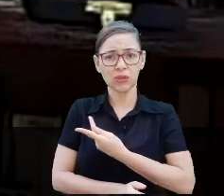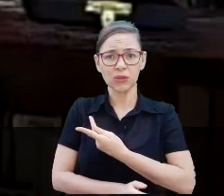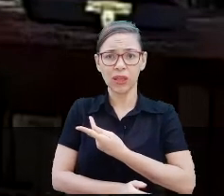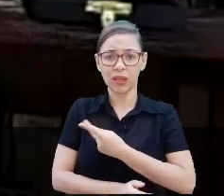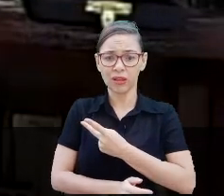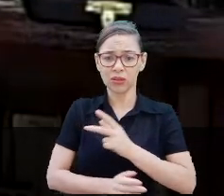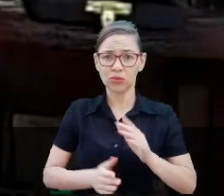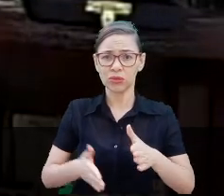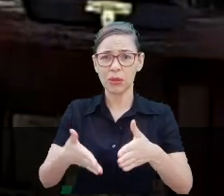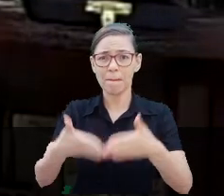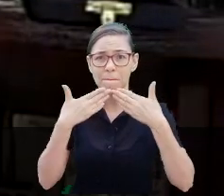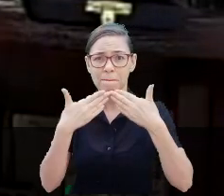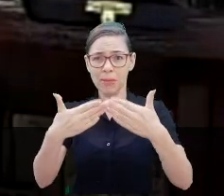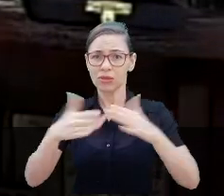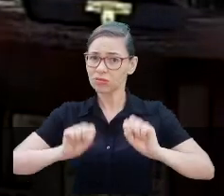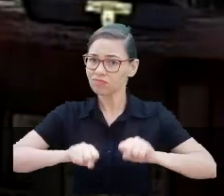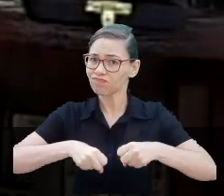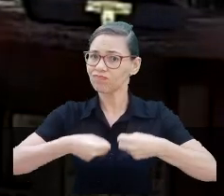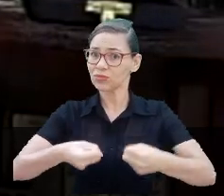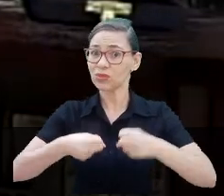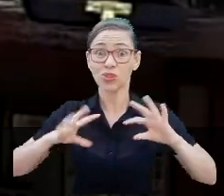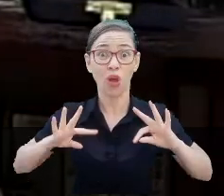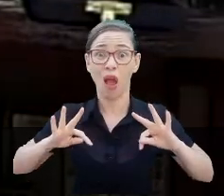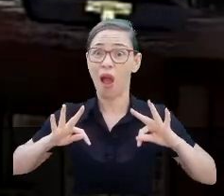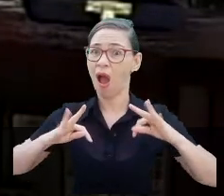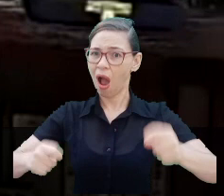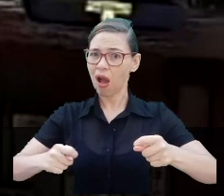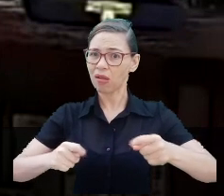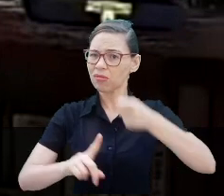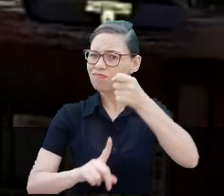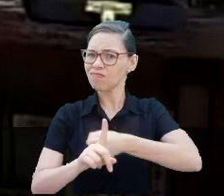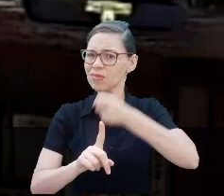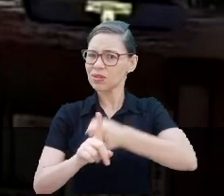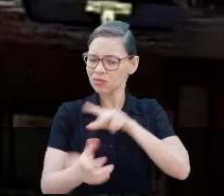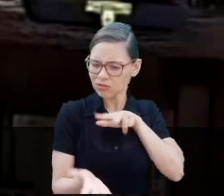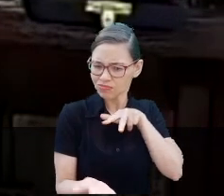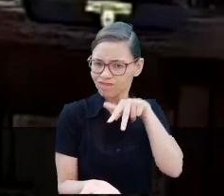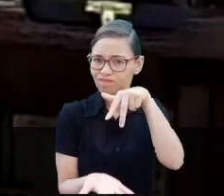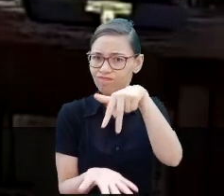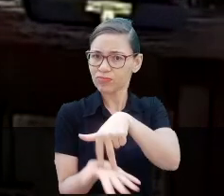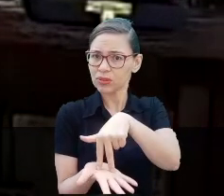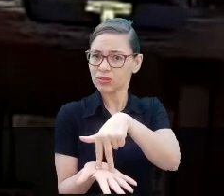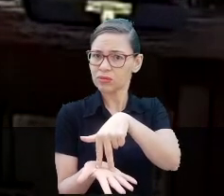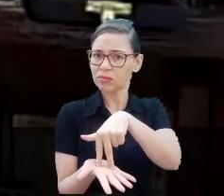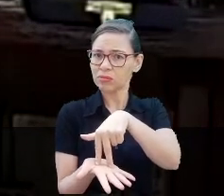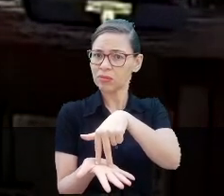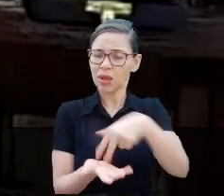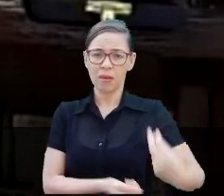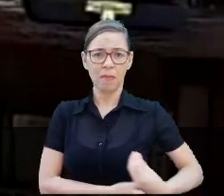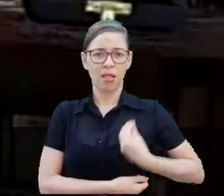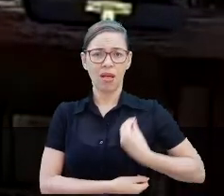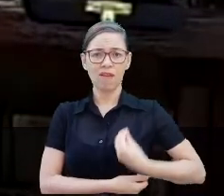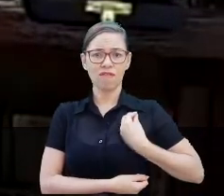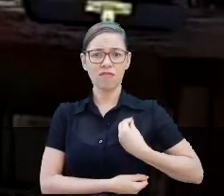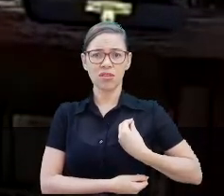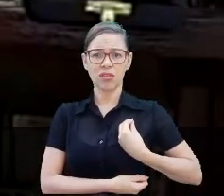brasileira que nos insta a participar dessa luta juntos. Com todos nessa luta,